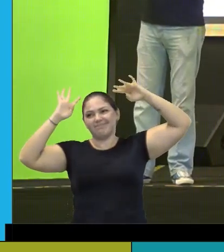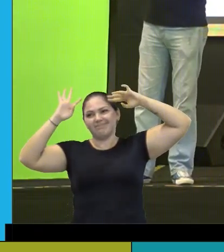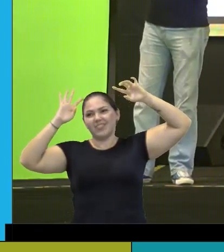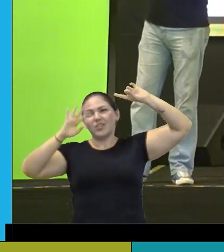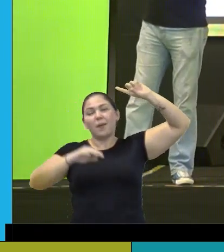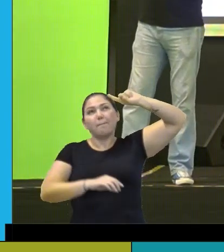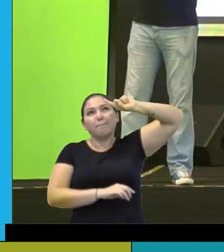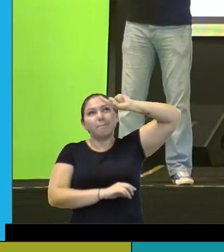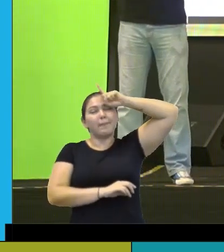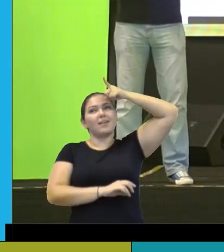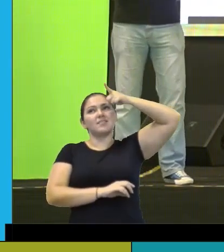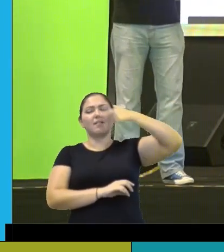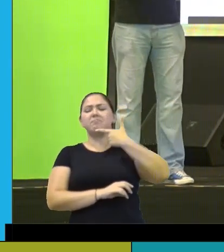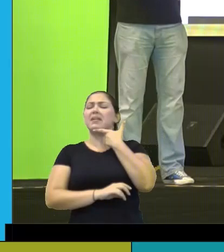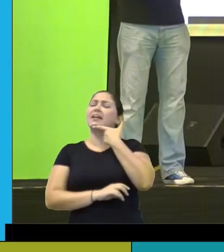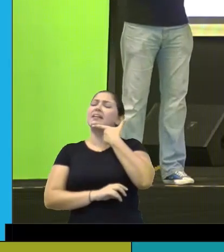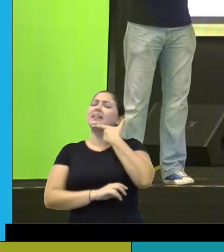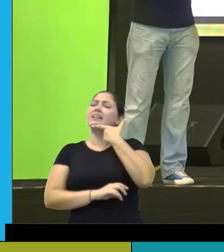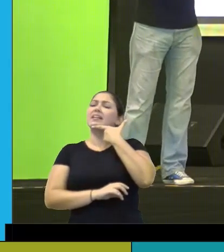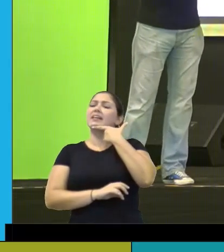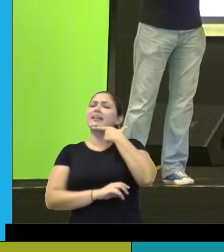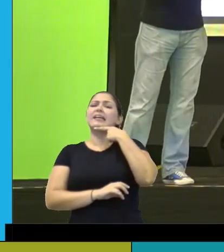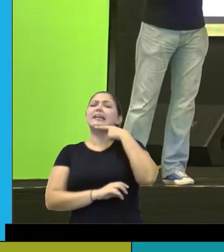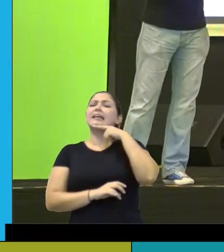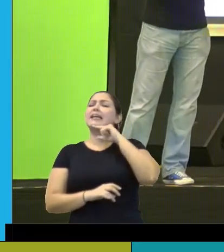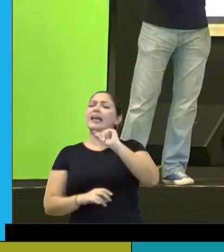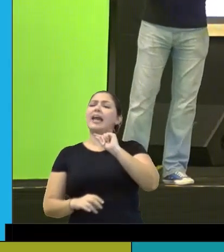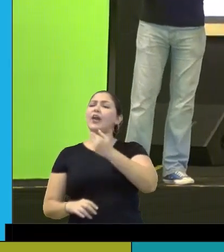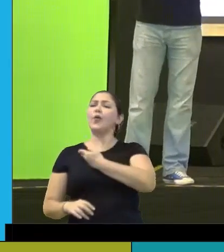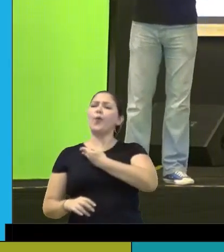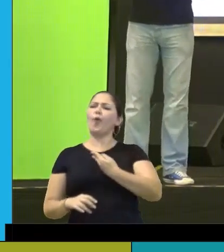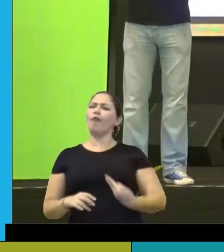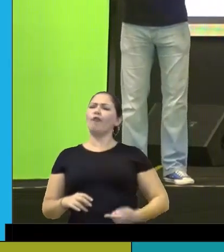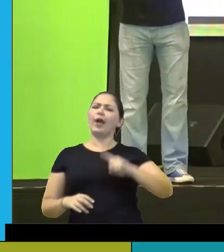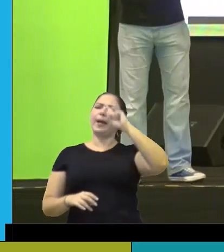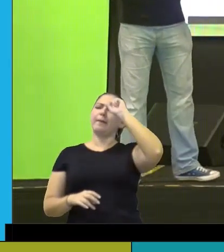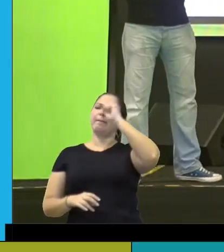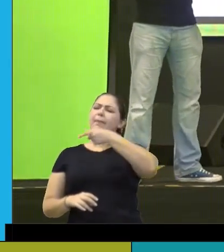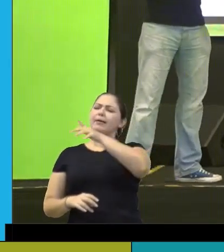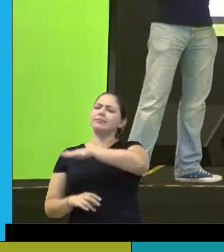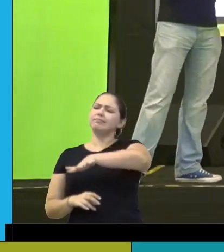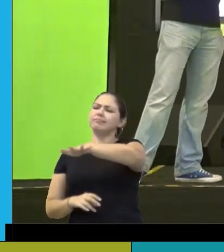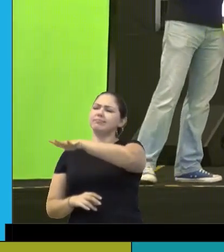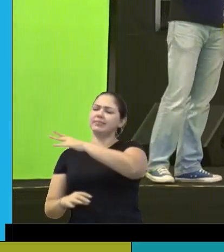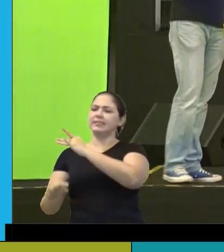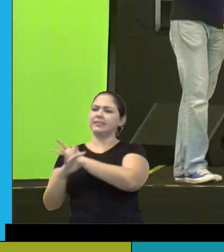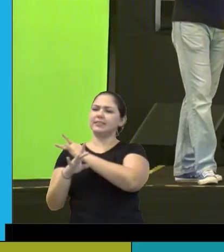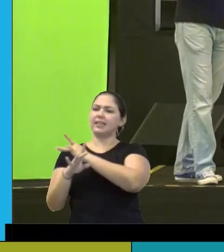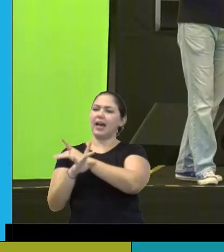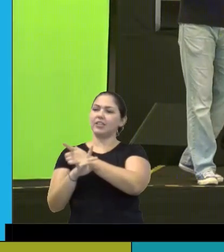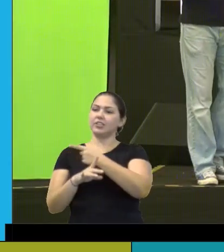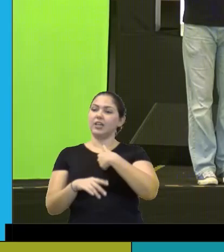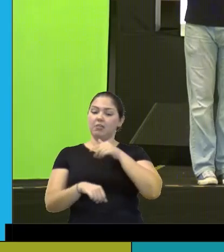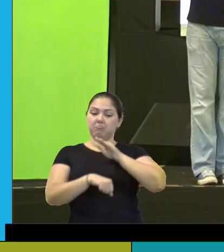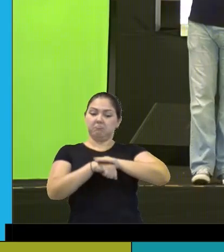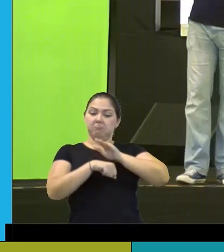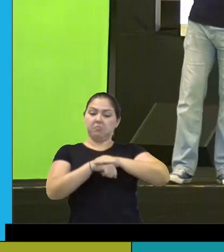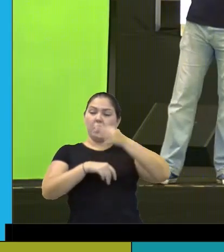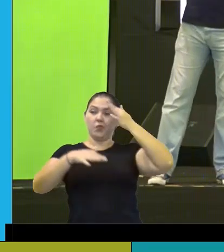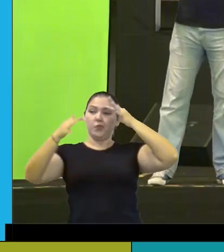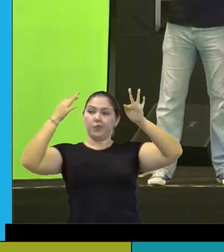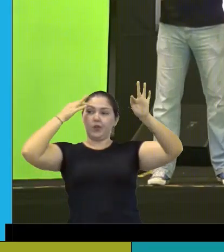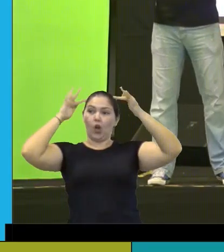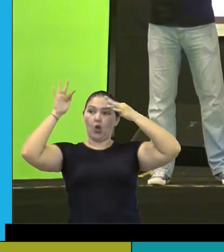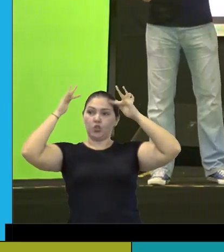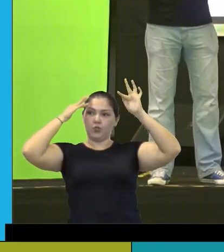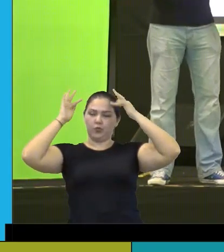ser governada inclusive por filósofos. E o modelo de governo para esta cidade foi